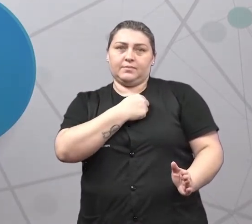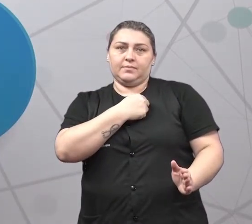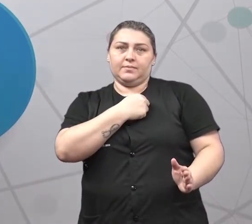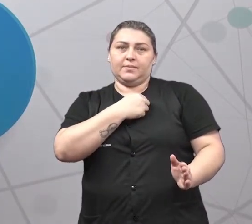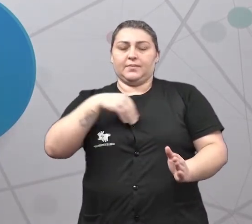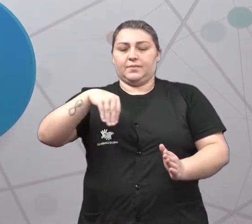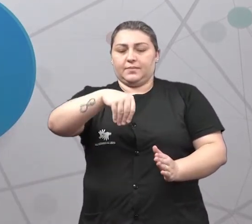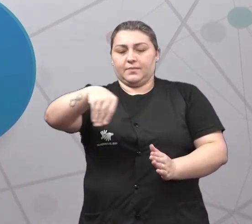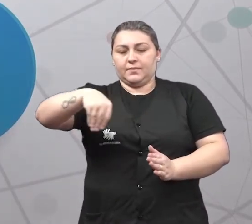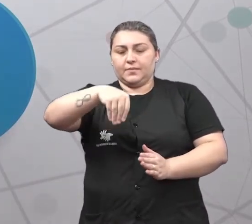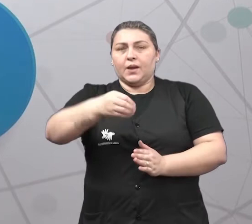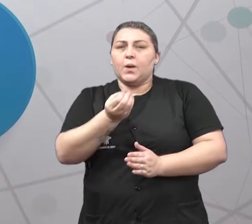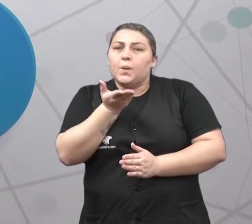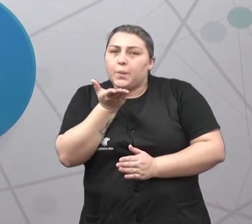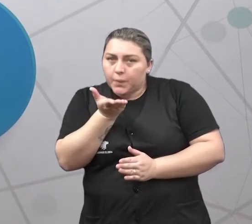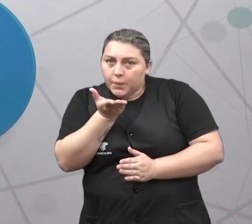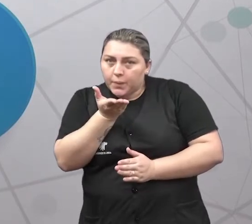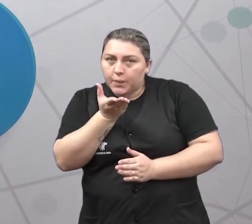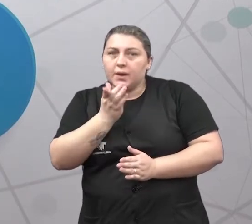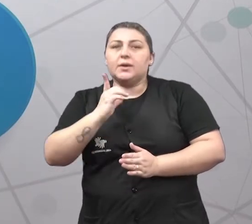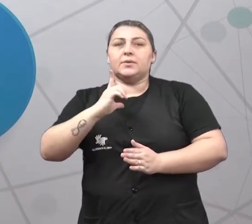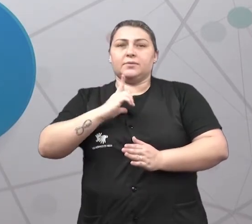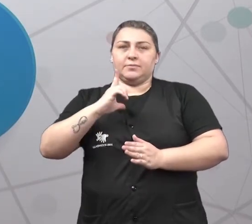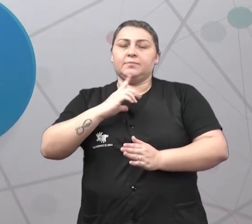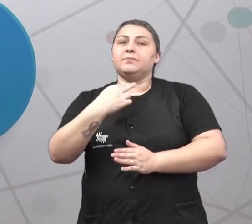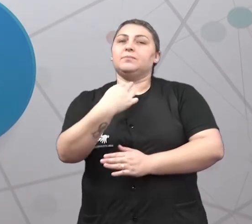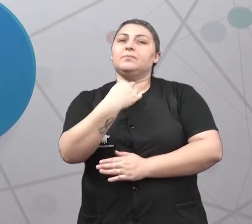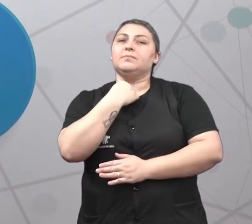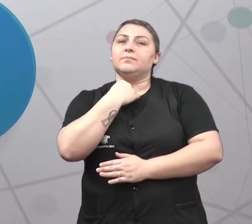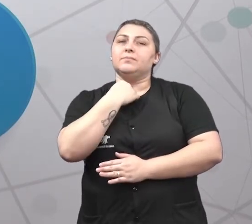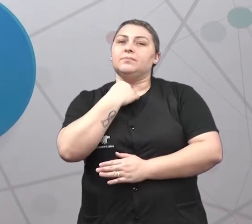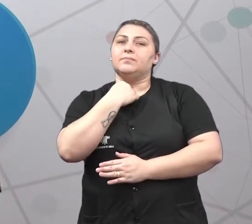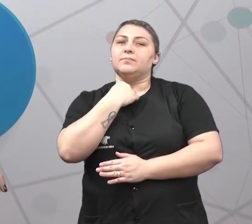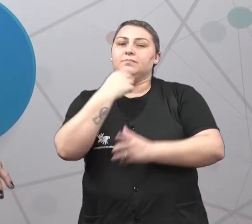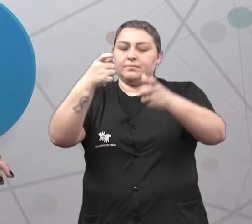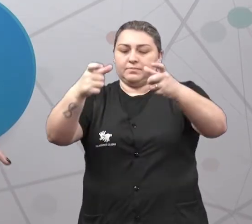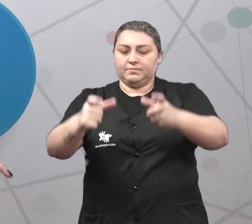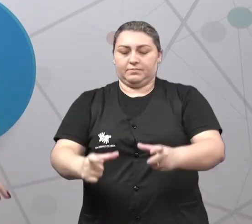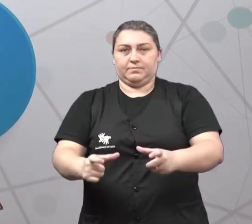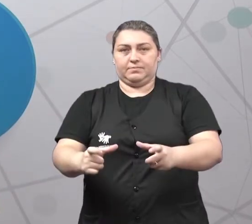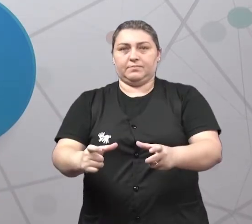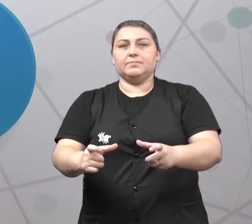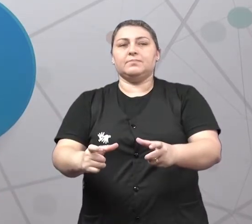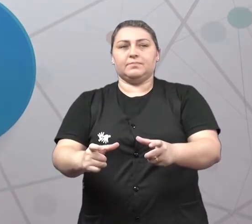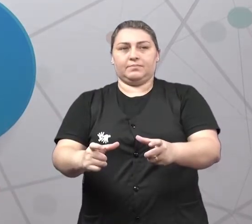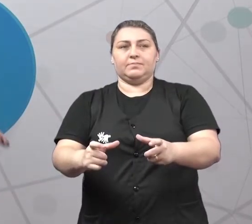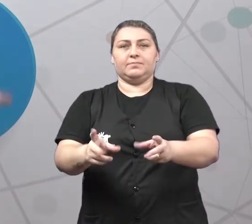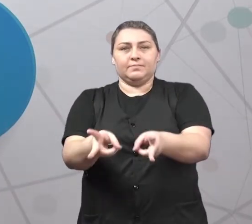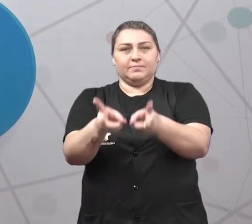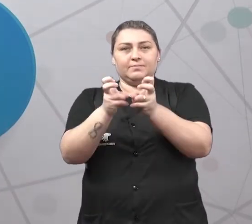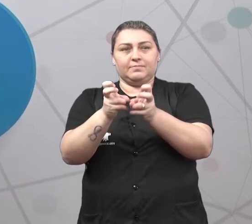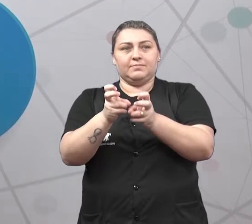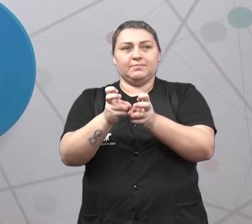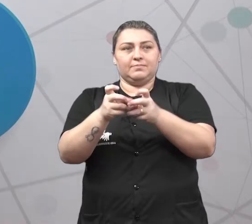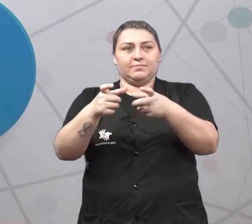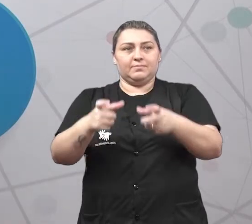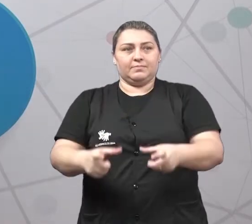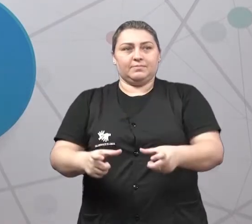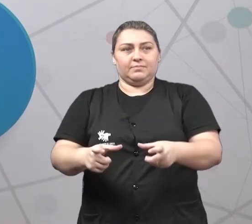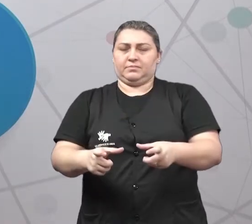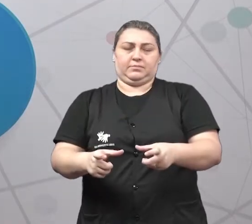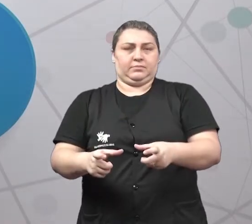de farinha. Ele está ocupando um lugar nesse espaço, né? Você percebe que aqui é esse espaço está sendo